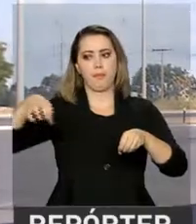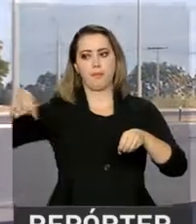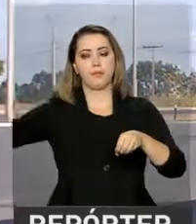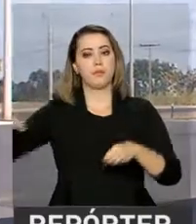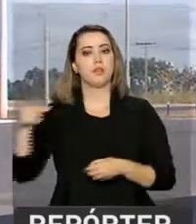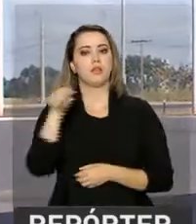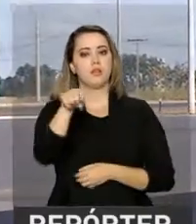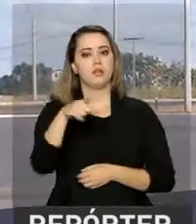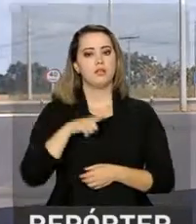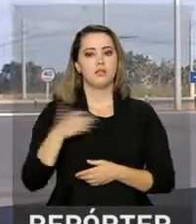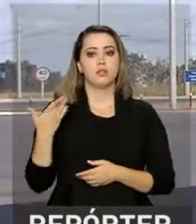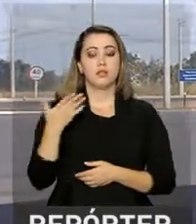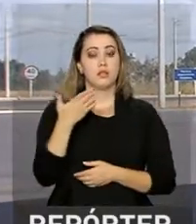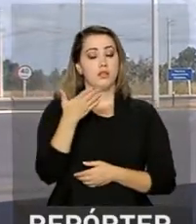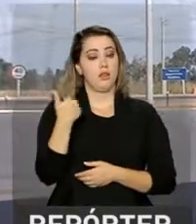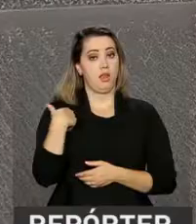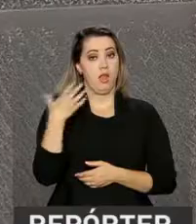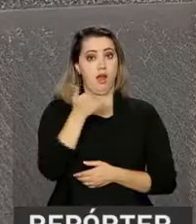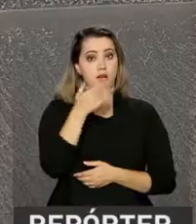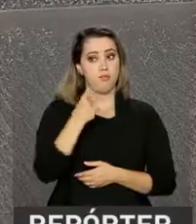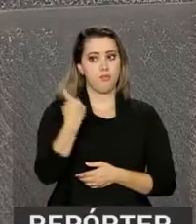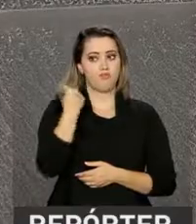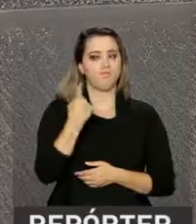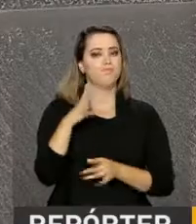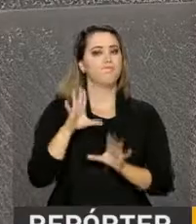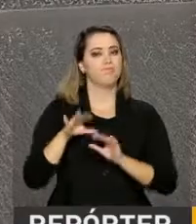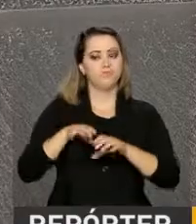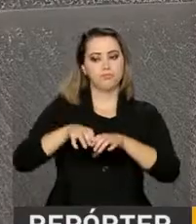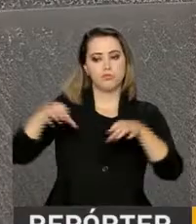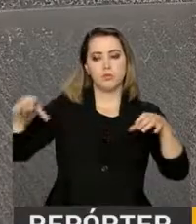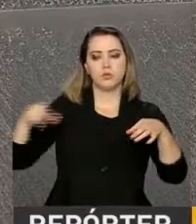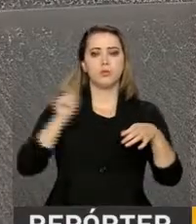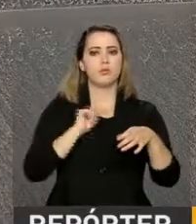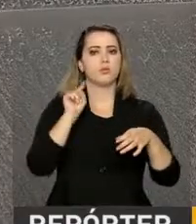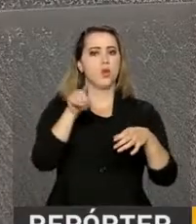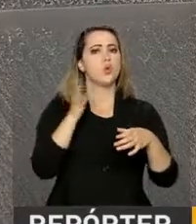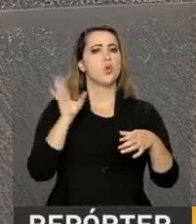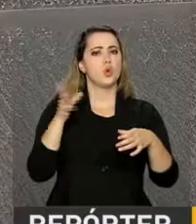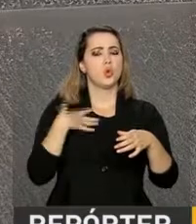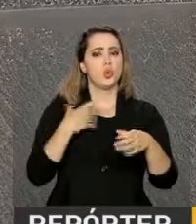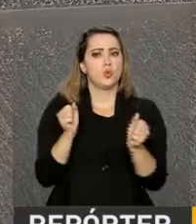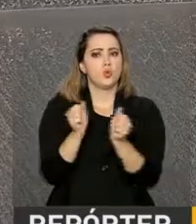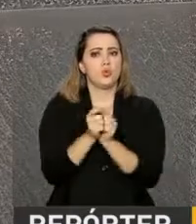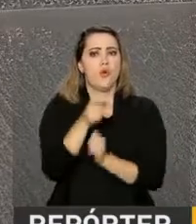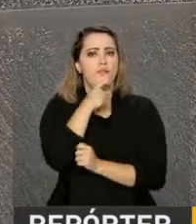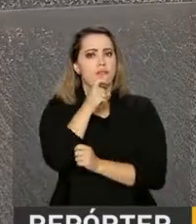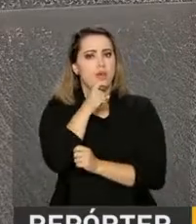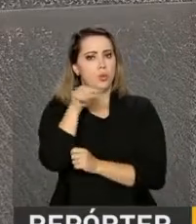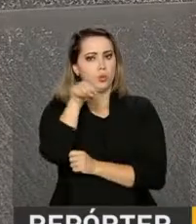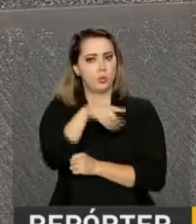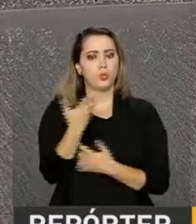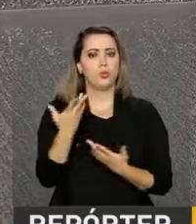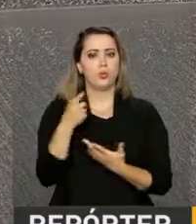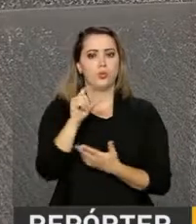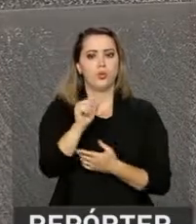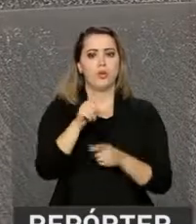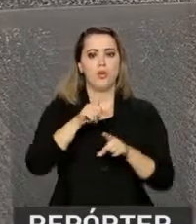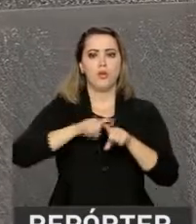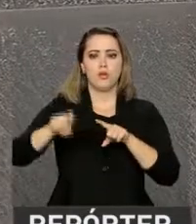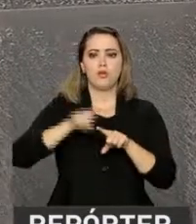carroceria, leva produtos alimentícios. Trabalho na câmara fria, só puxo frio. É frigorificado, de